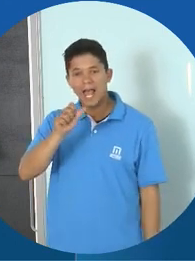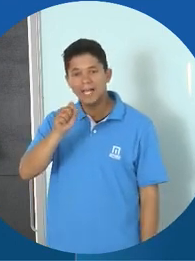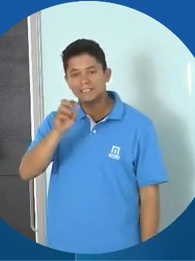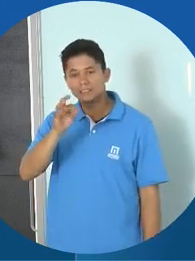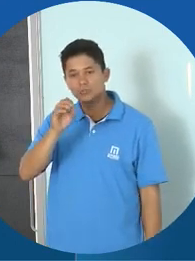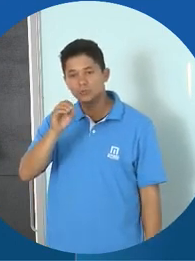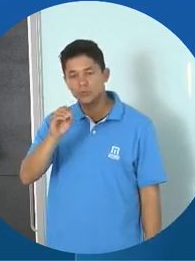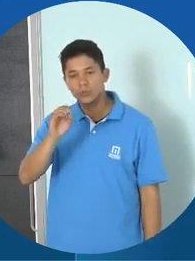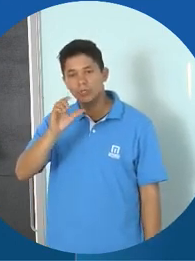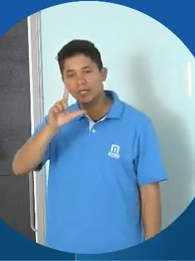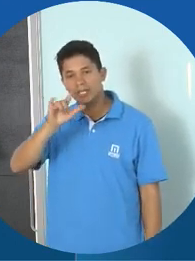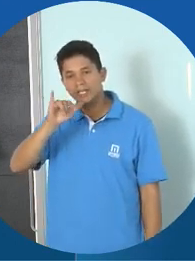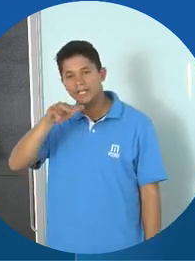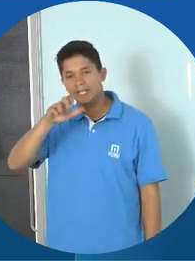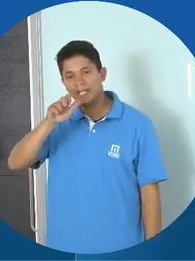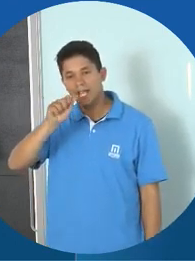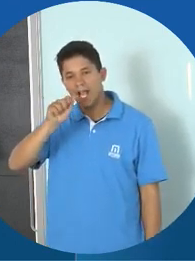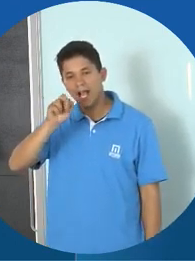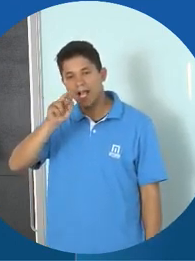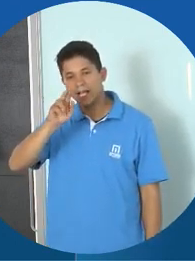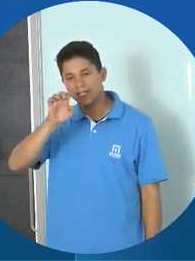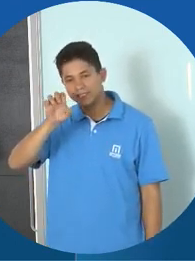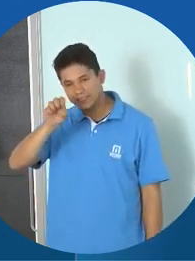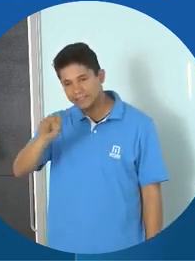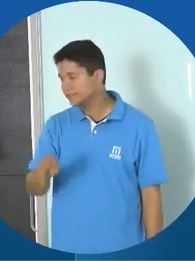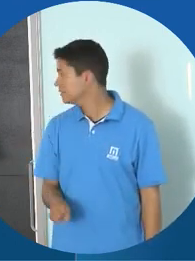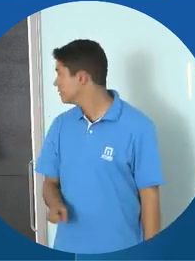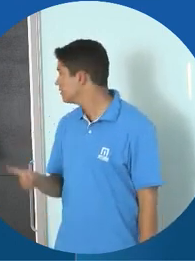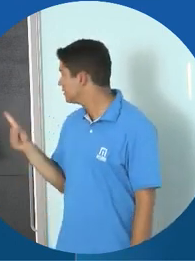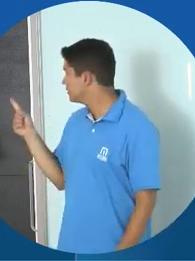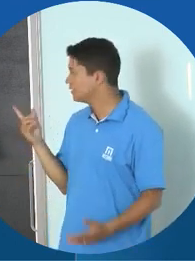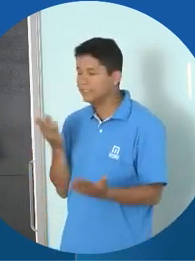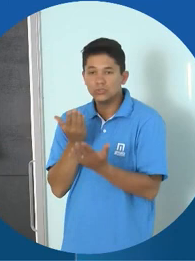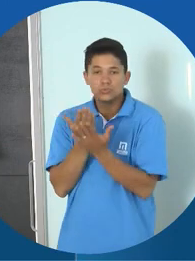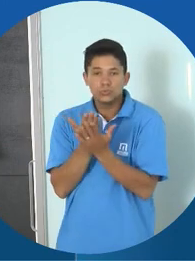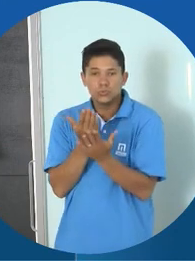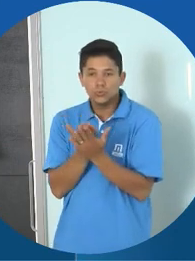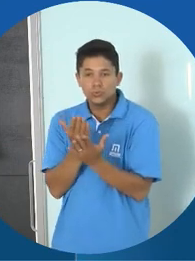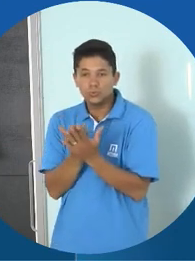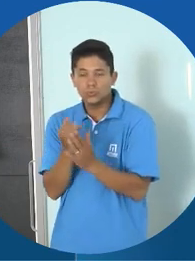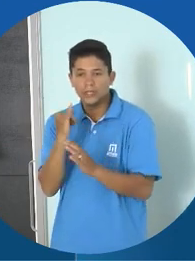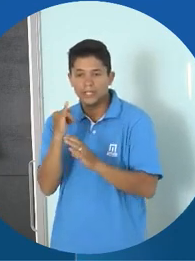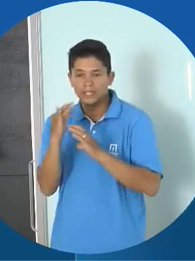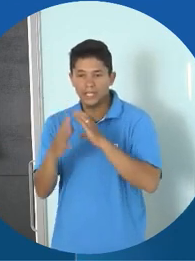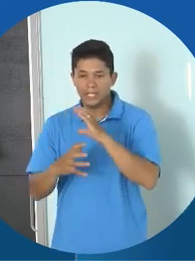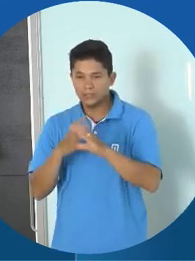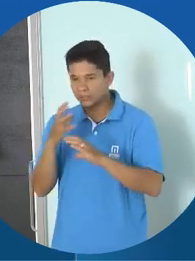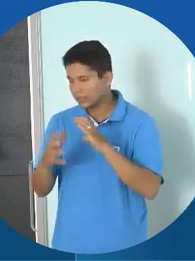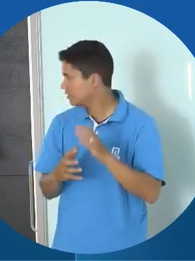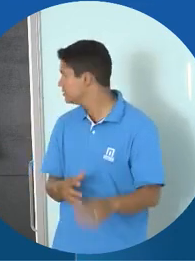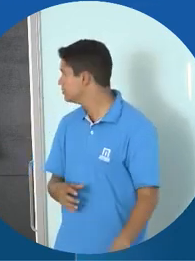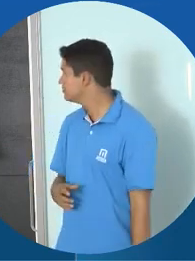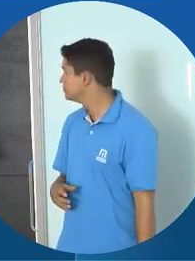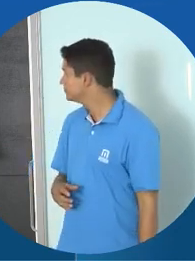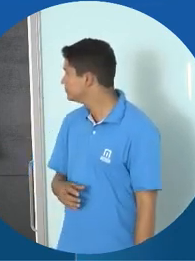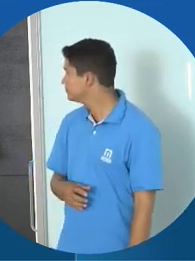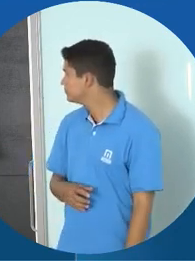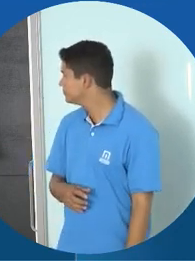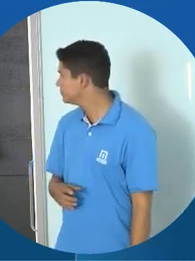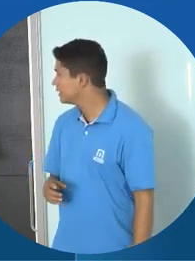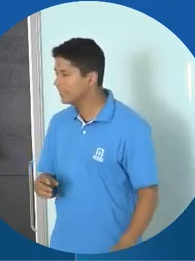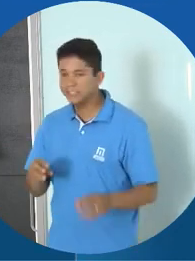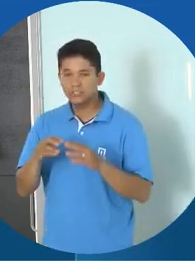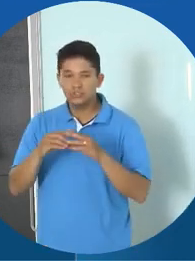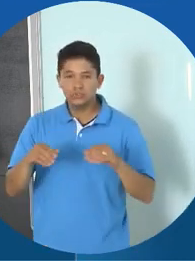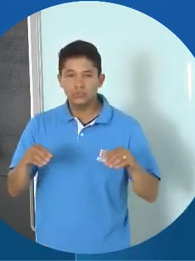Bishop, em situações, estudos internacionais sobre solos puramente coesivos.